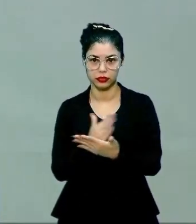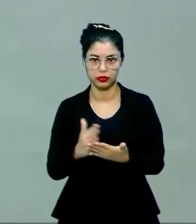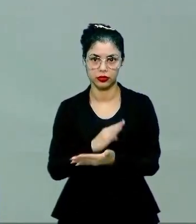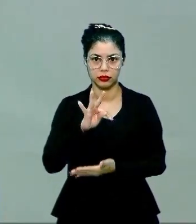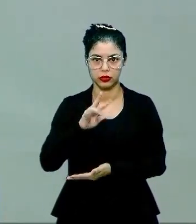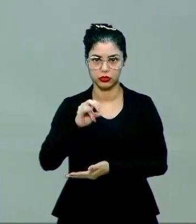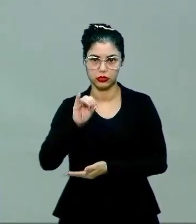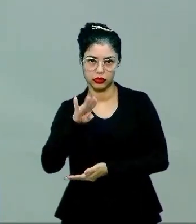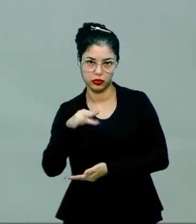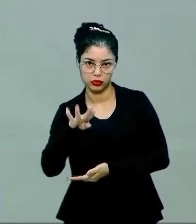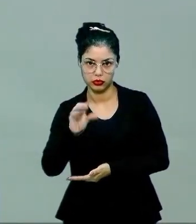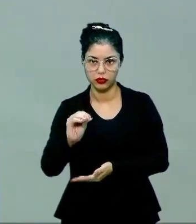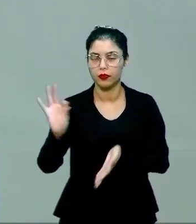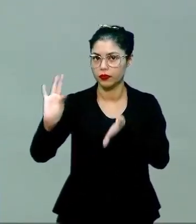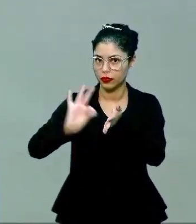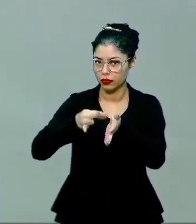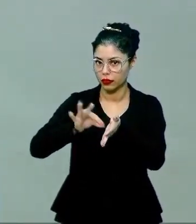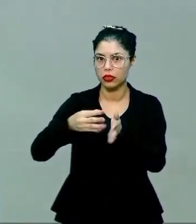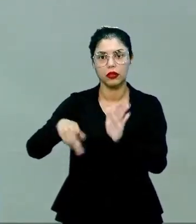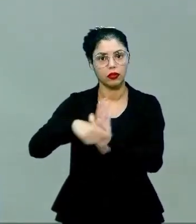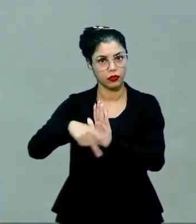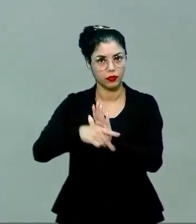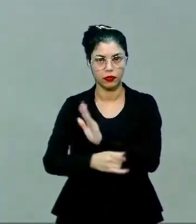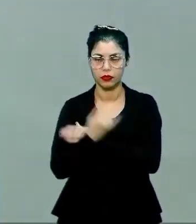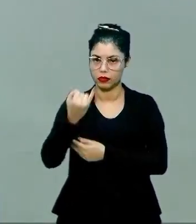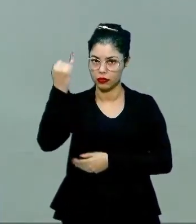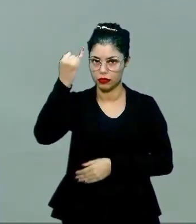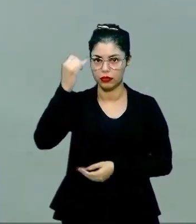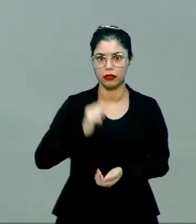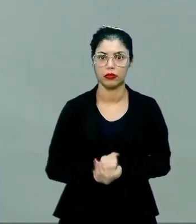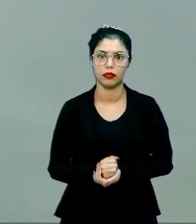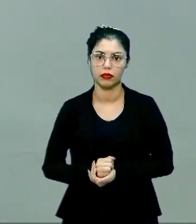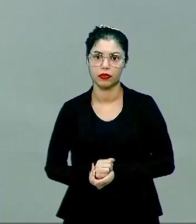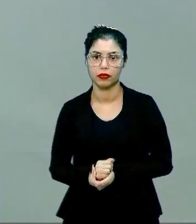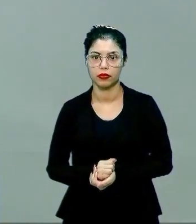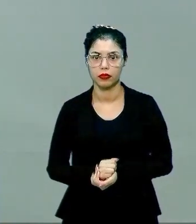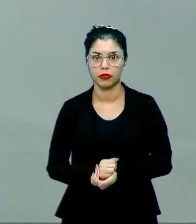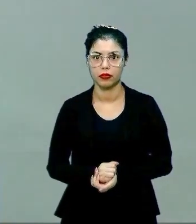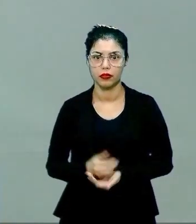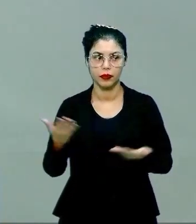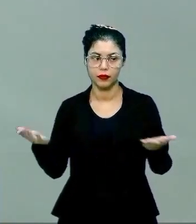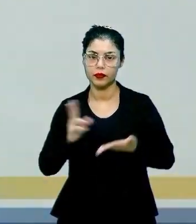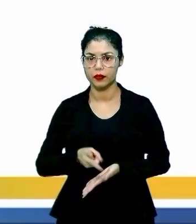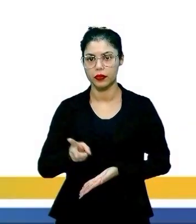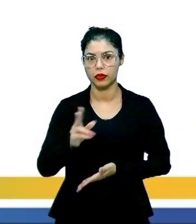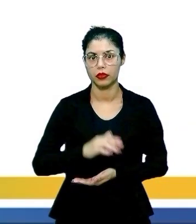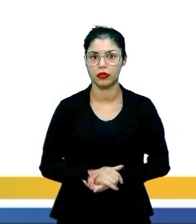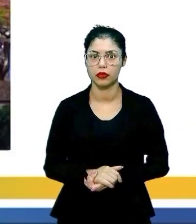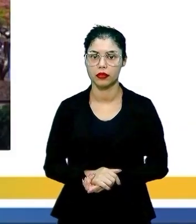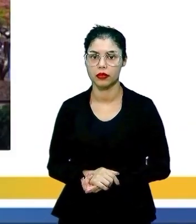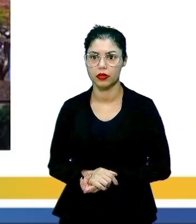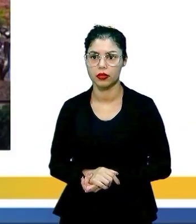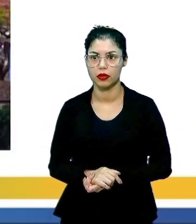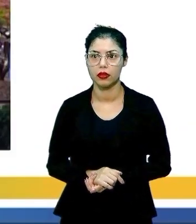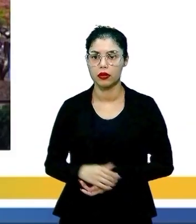Tombo. É um livro onde você registra justamente a importância dessas obras. Então vamos aqui seguir